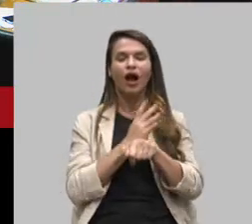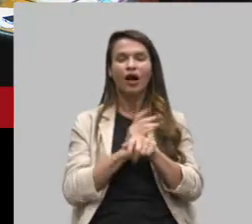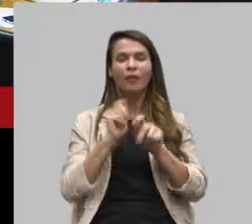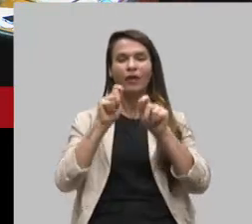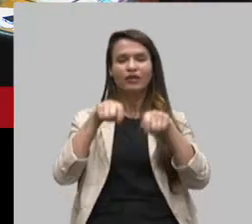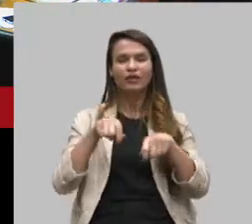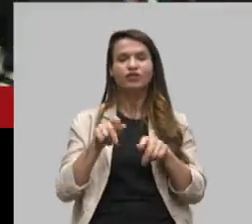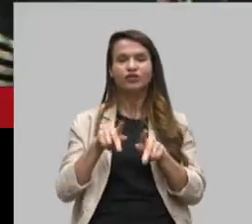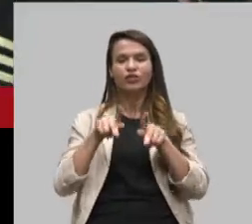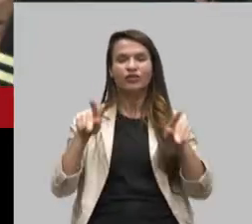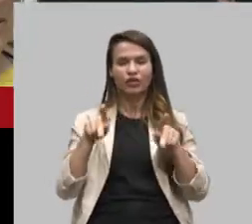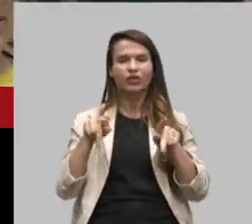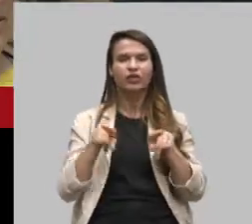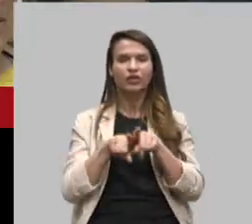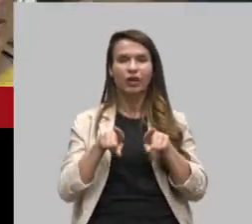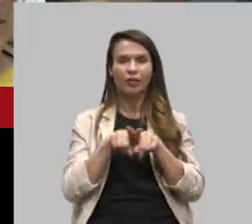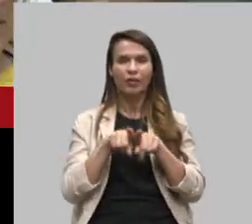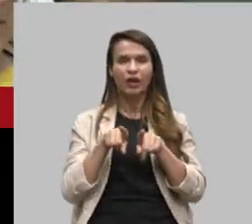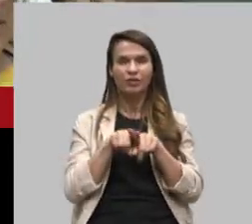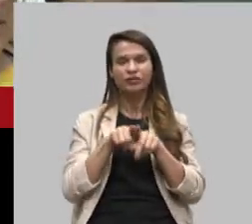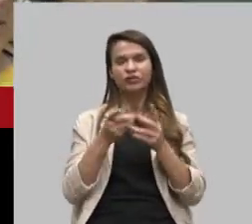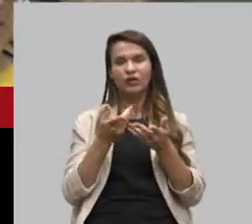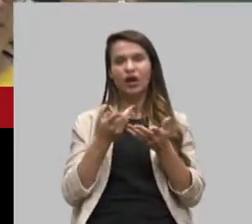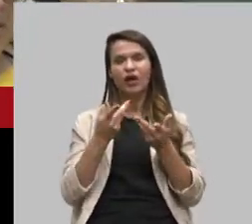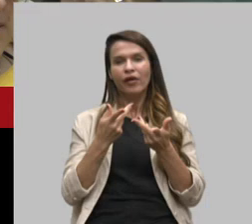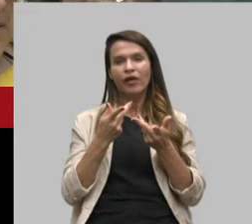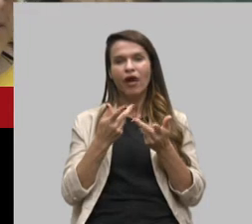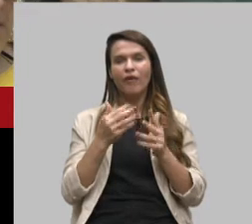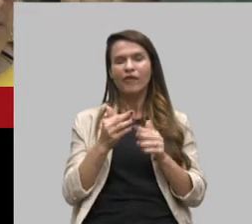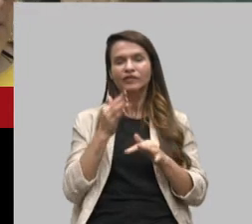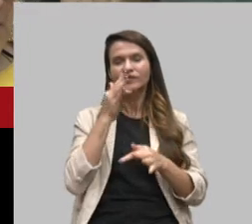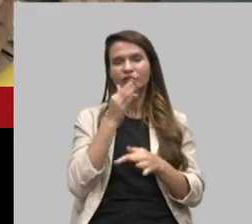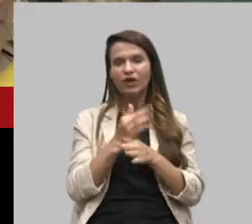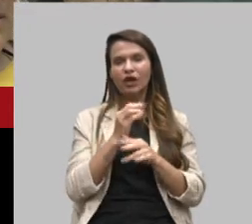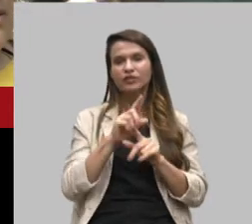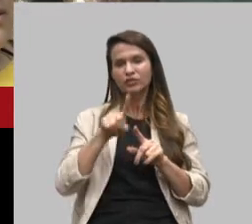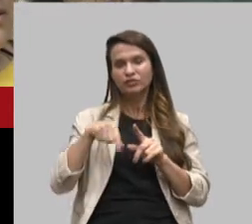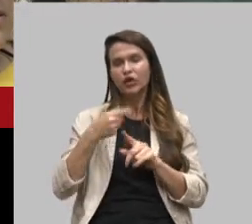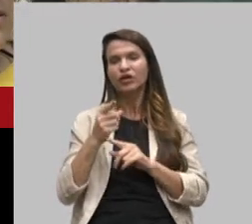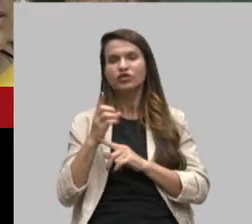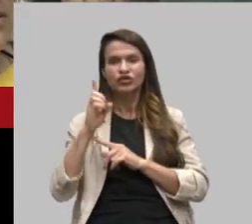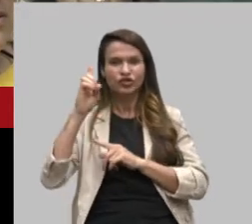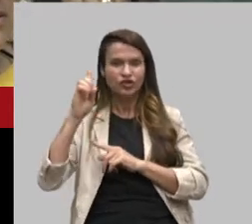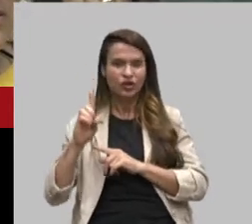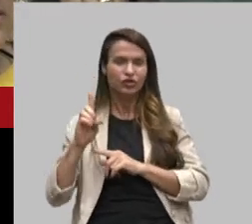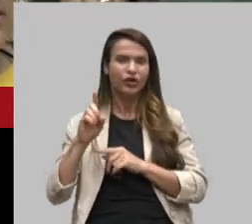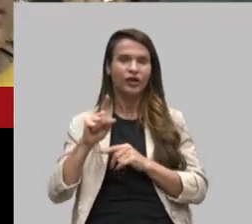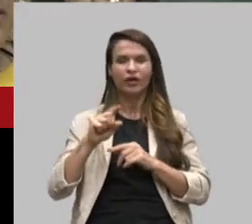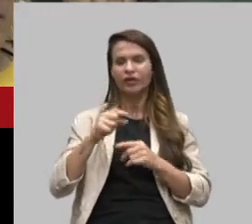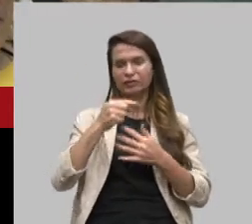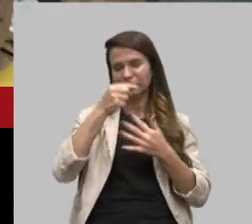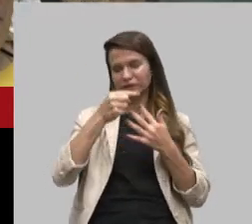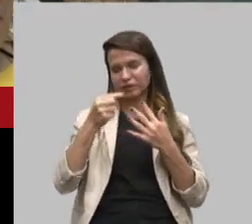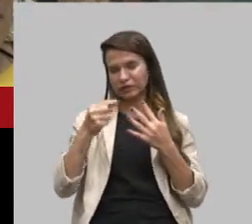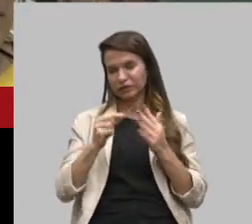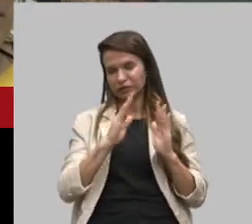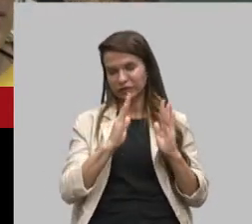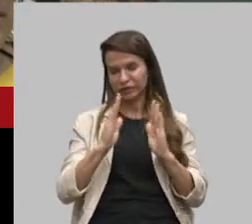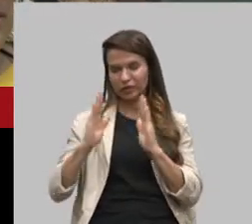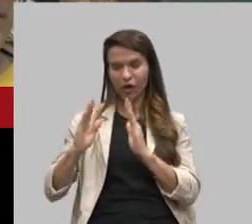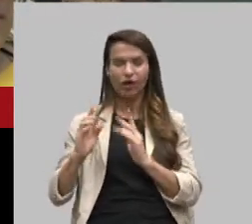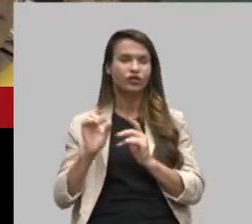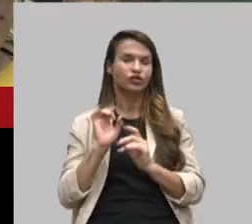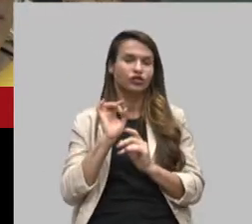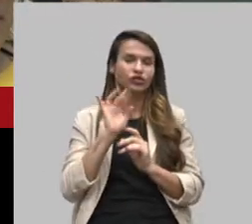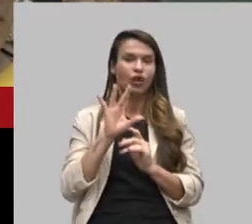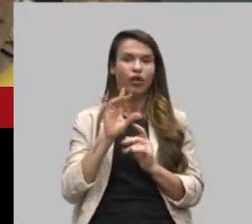porque fazer uma chamada física e ter que passar ela pra diretoria para depois ela ser passada para um monte de etapas quando você simplesmente pode fazer um banco de dados para